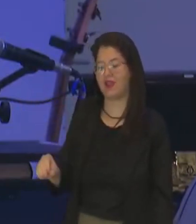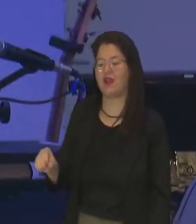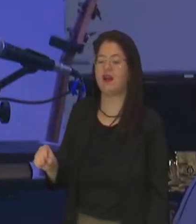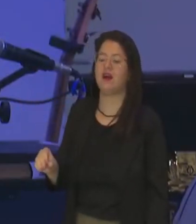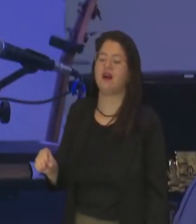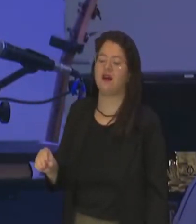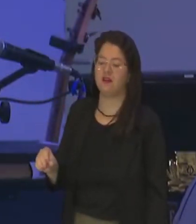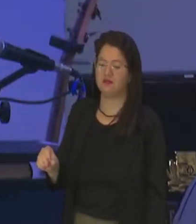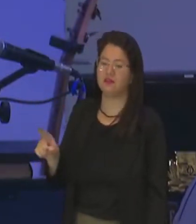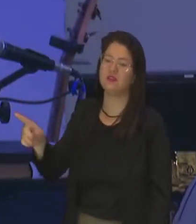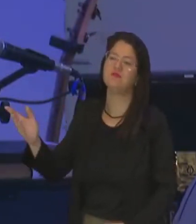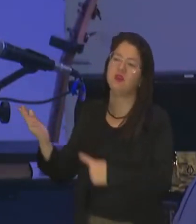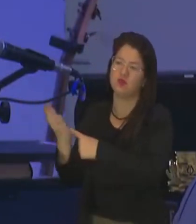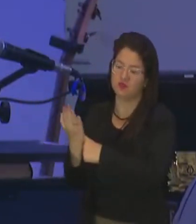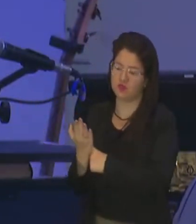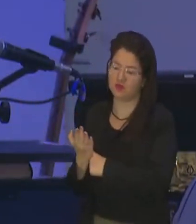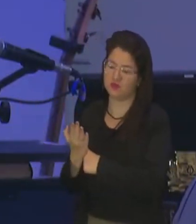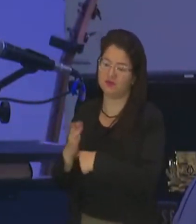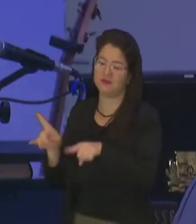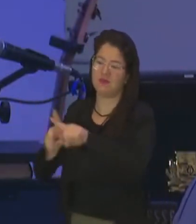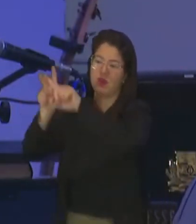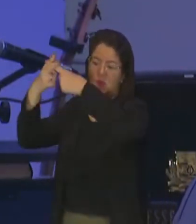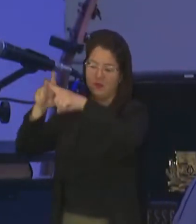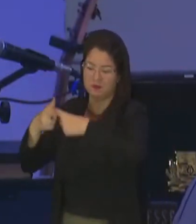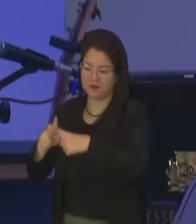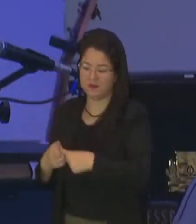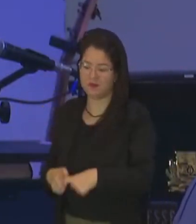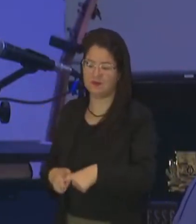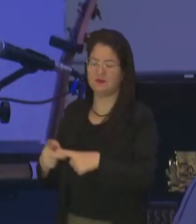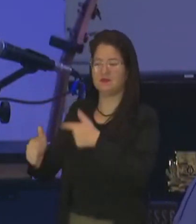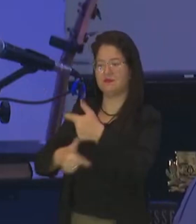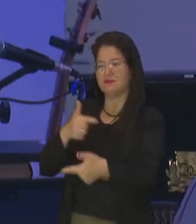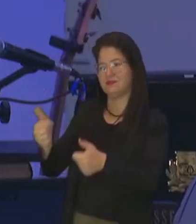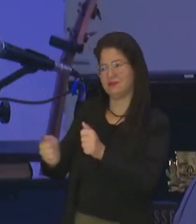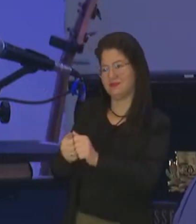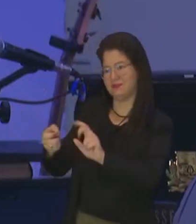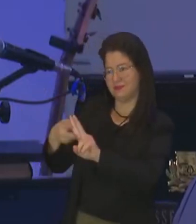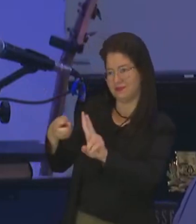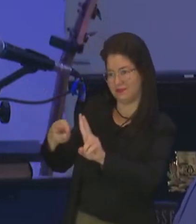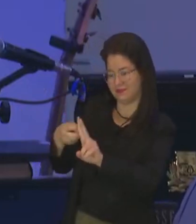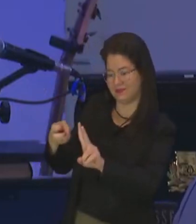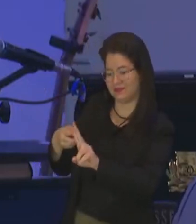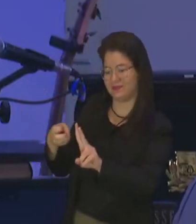mês e pouco atrás, com a revisão que ele fazia. Eu trabalhava com os indígenas lá,